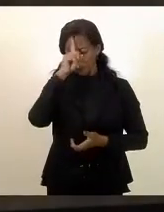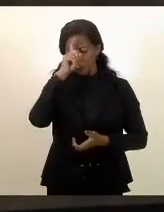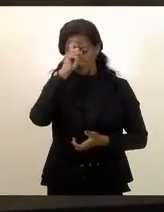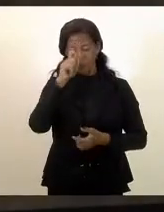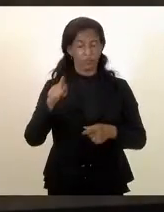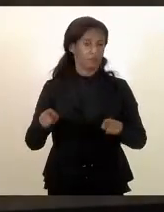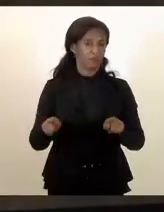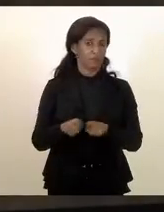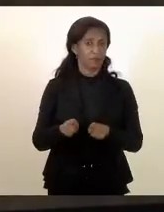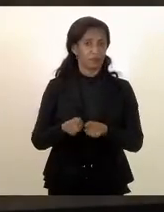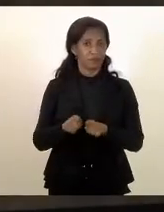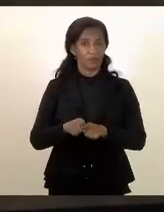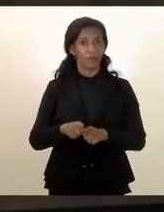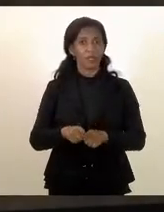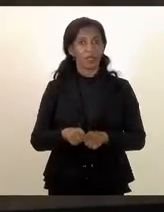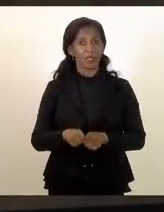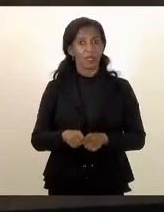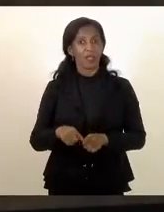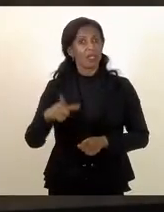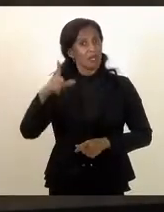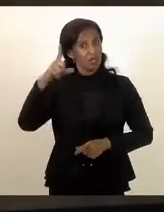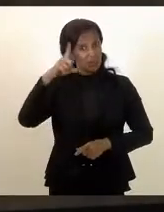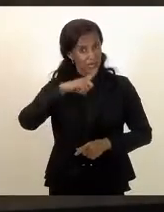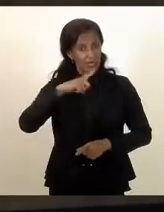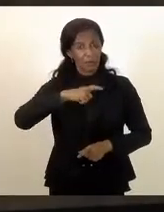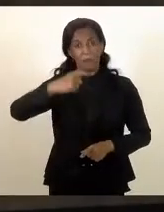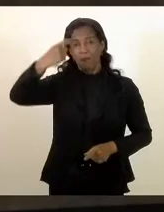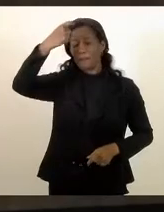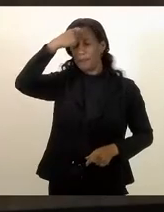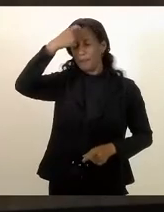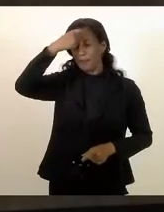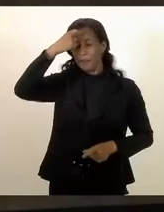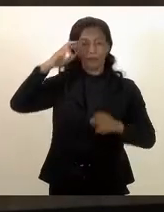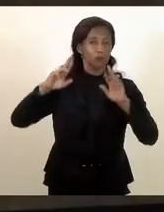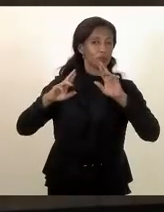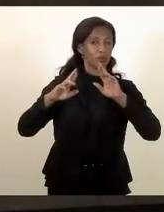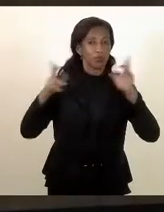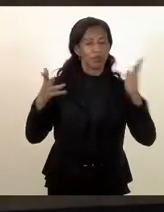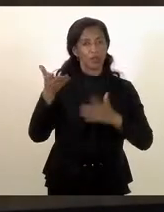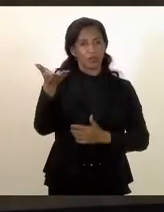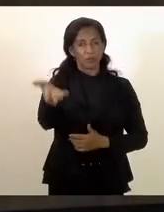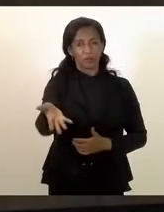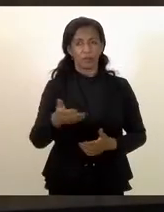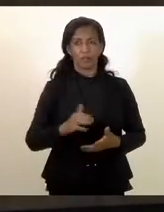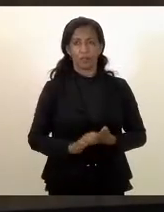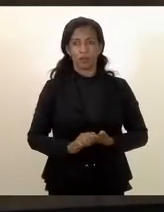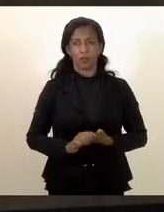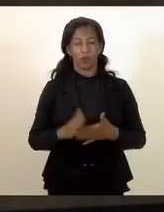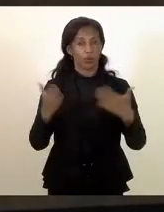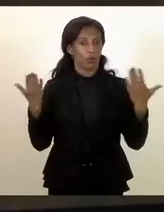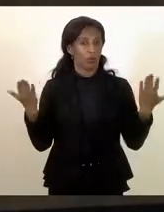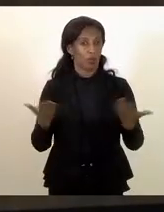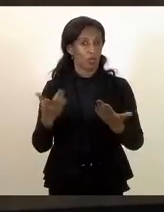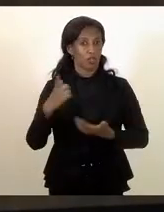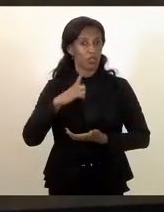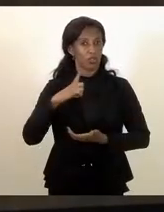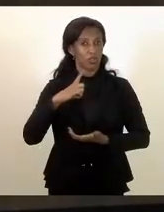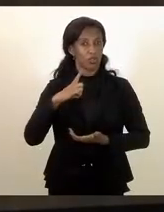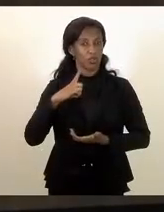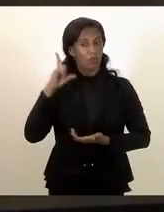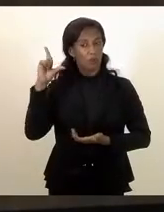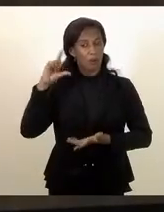ele tem também um pensamento diferente do senhor porque nós tínhamos um hospital de campanha